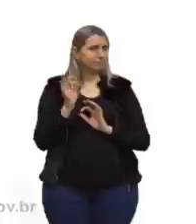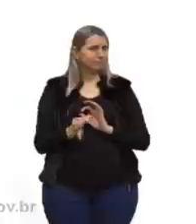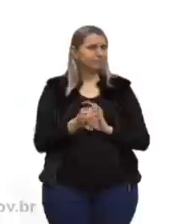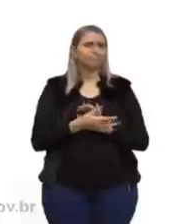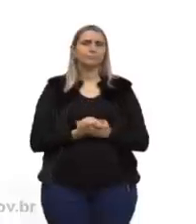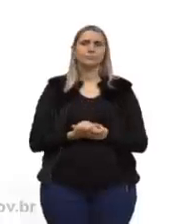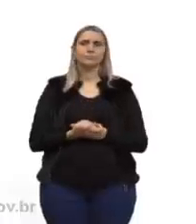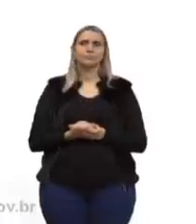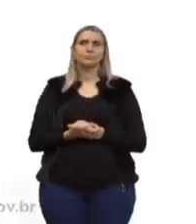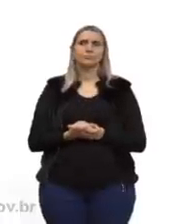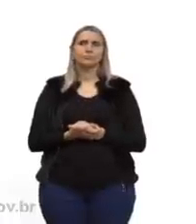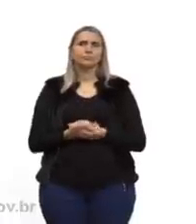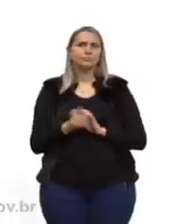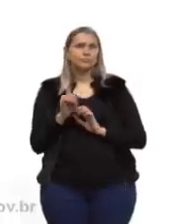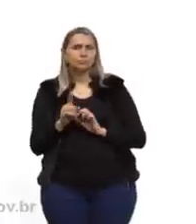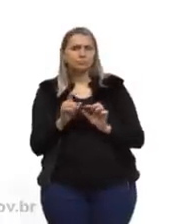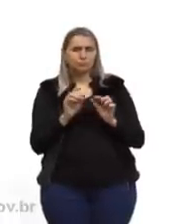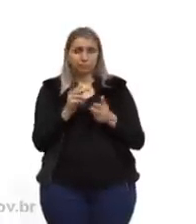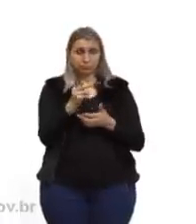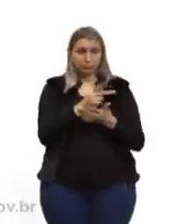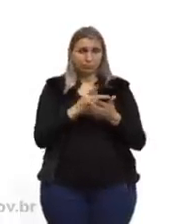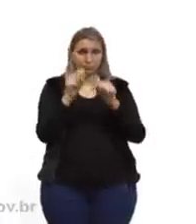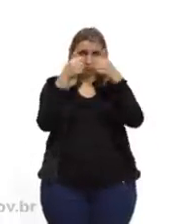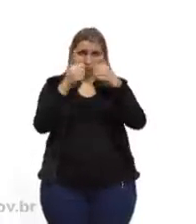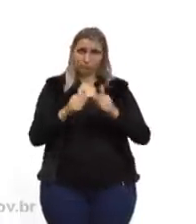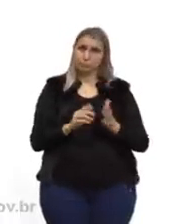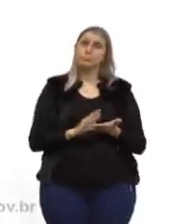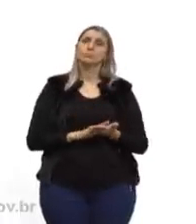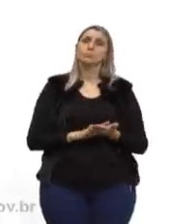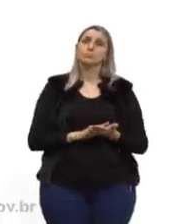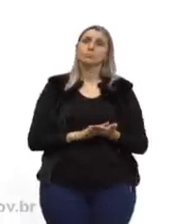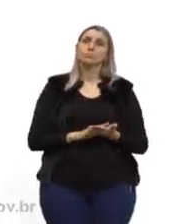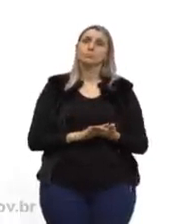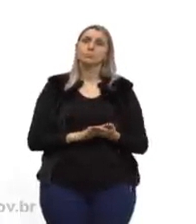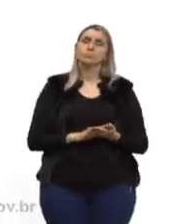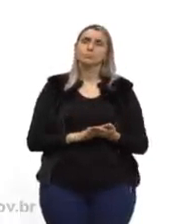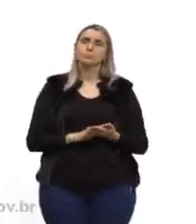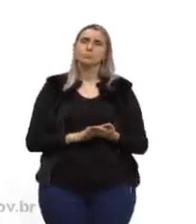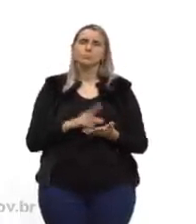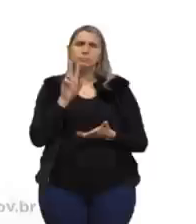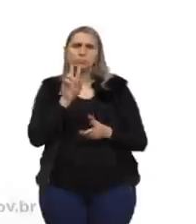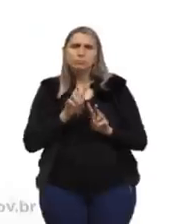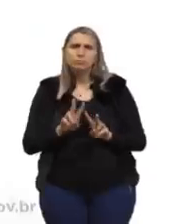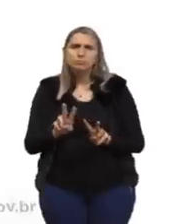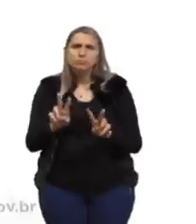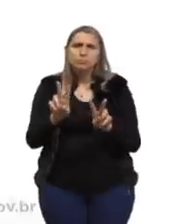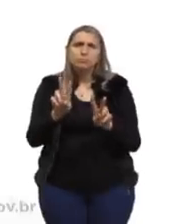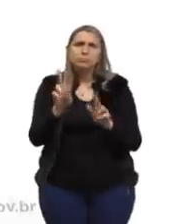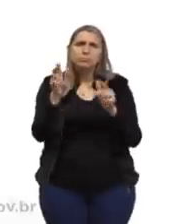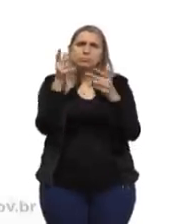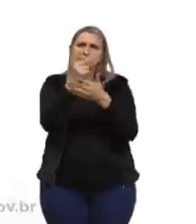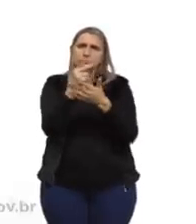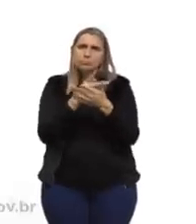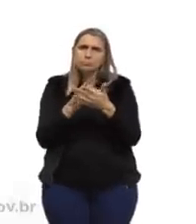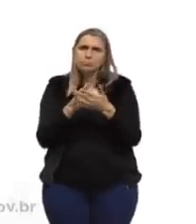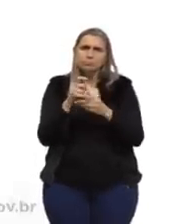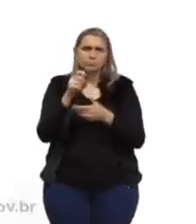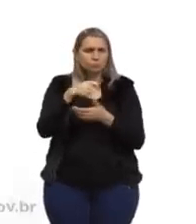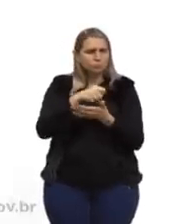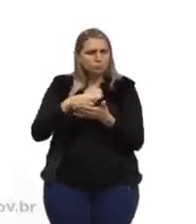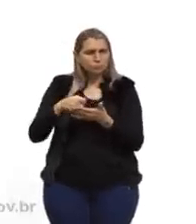certo? Então nós vamos nos deter na figura, certo? E aí agora nós vamos enxergar na figura tudo que está